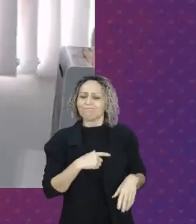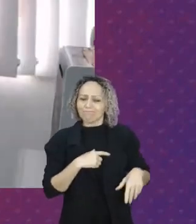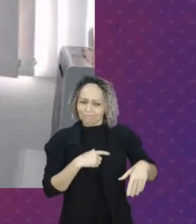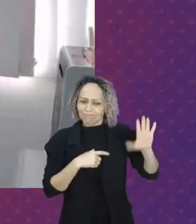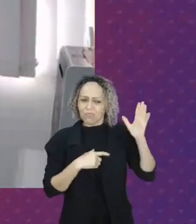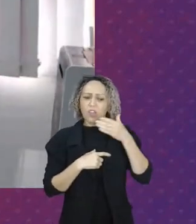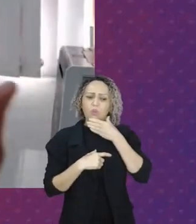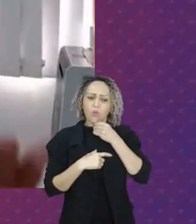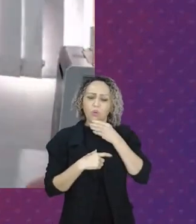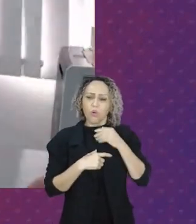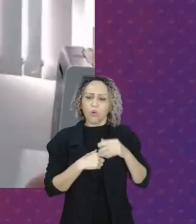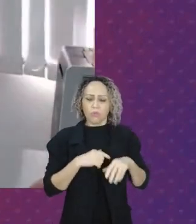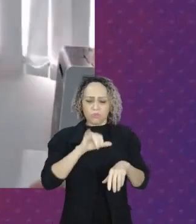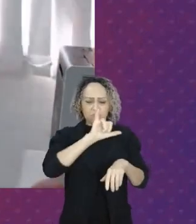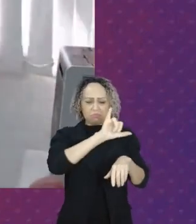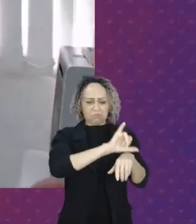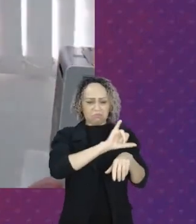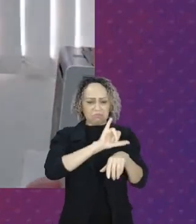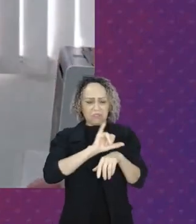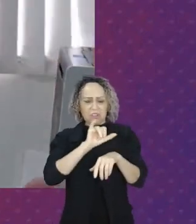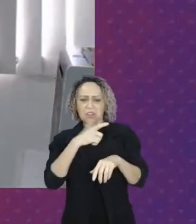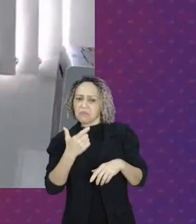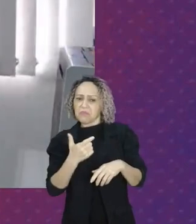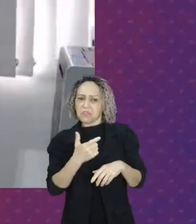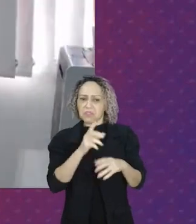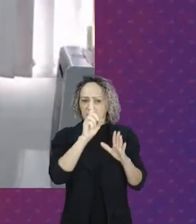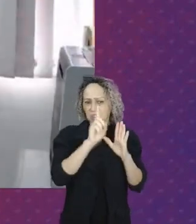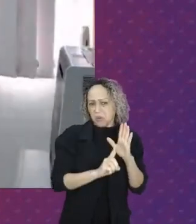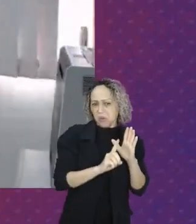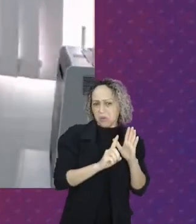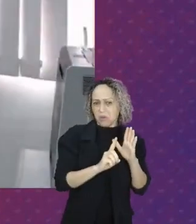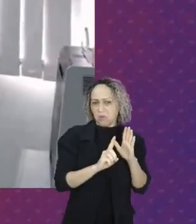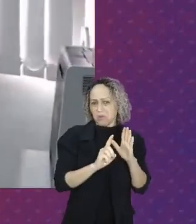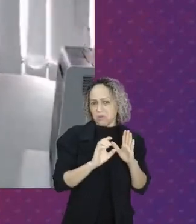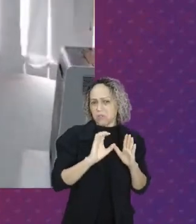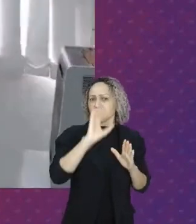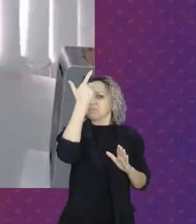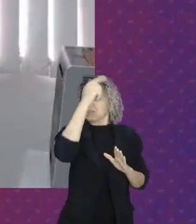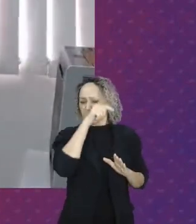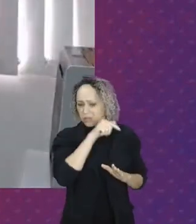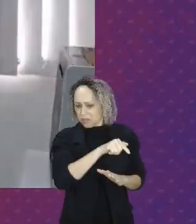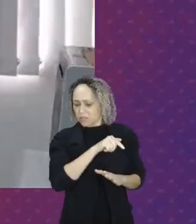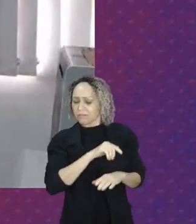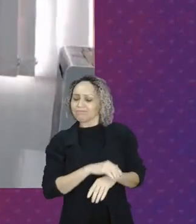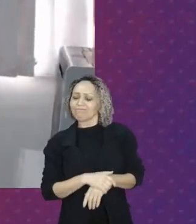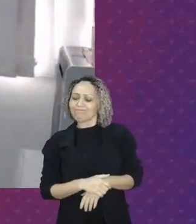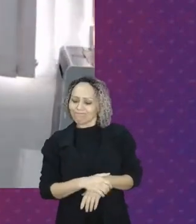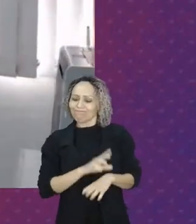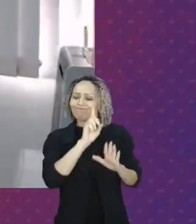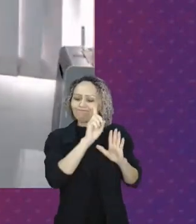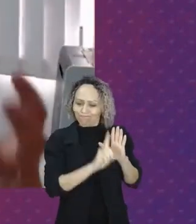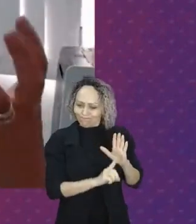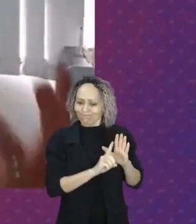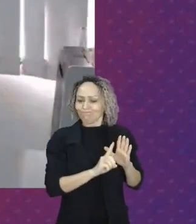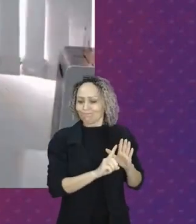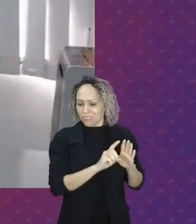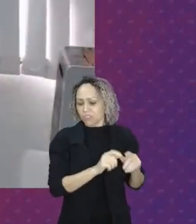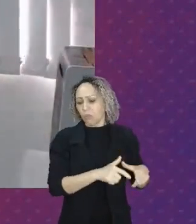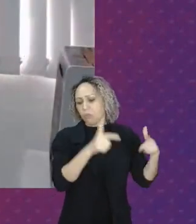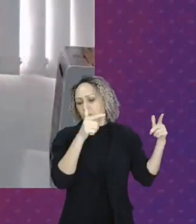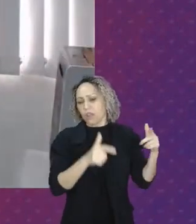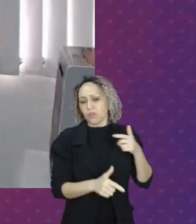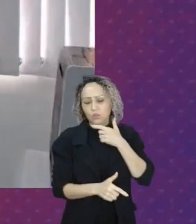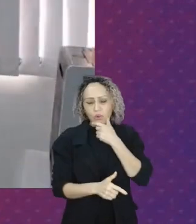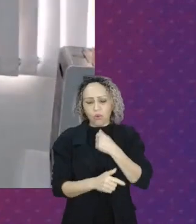os postos de tomada de decisão, ou seja, ocupando as direções das escolas. E a